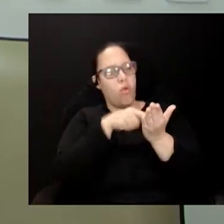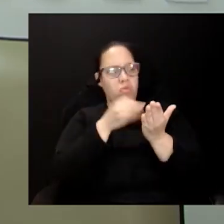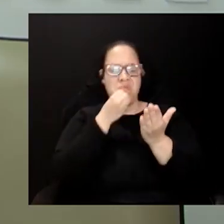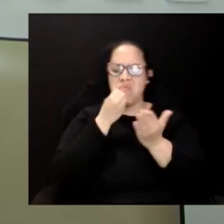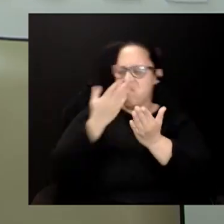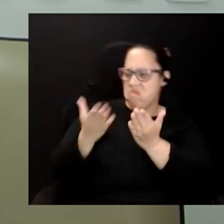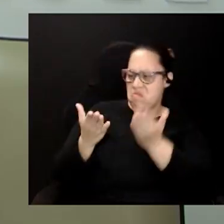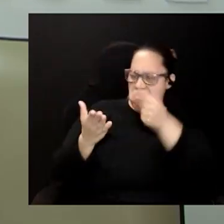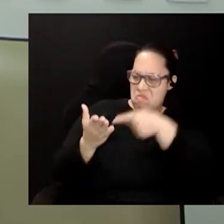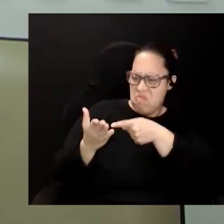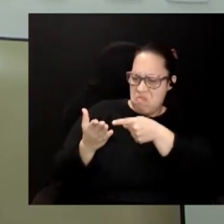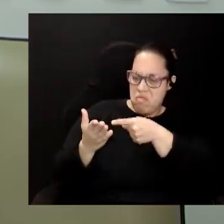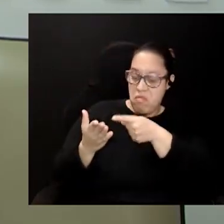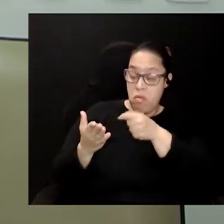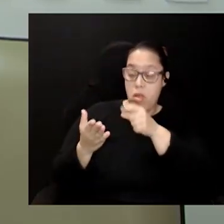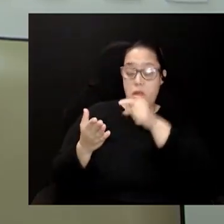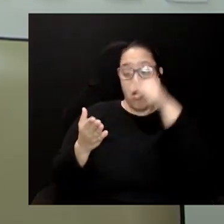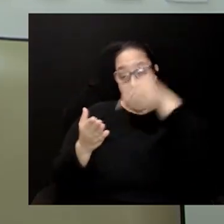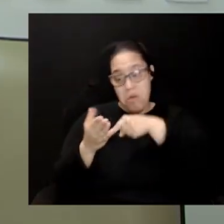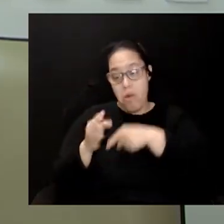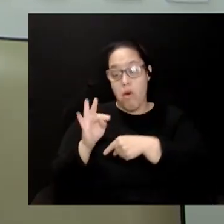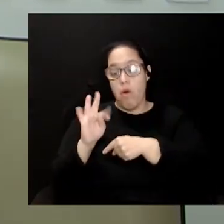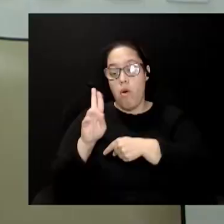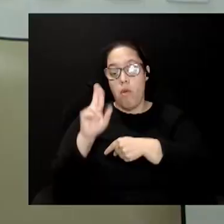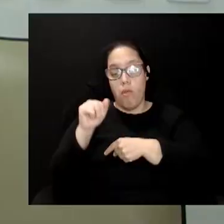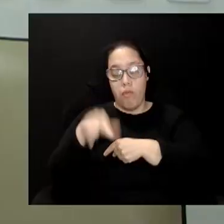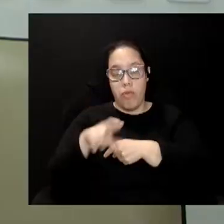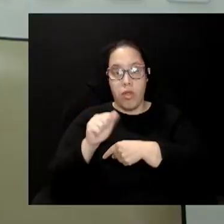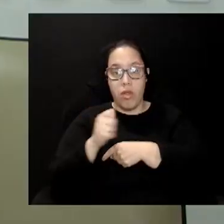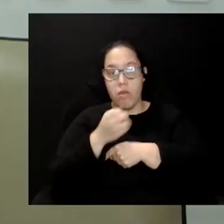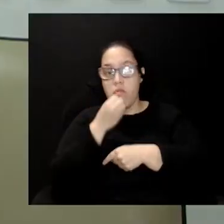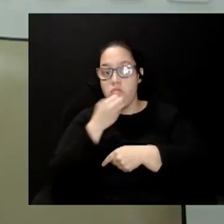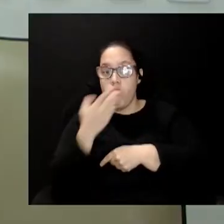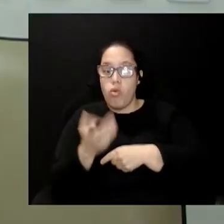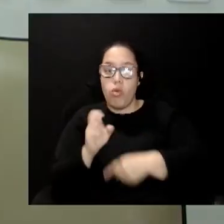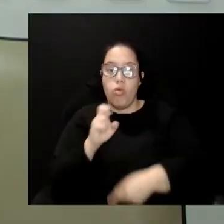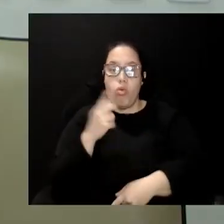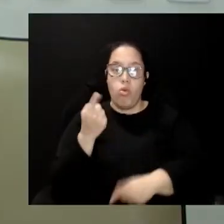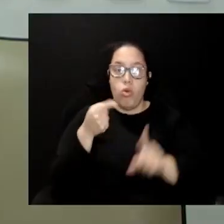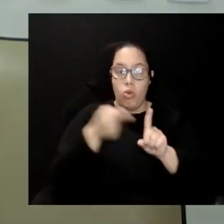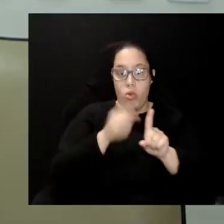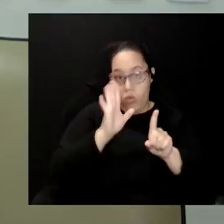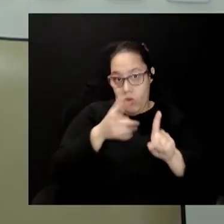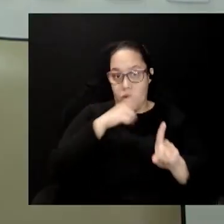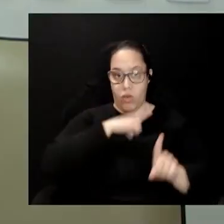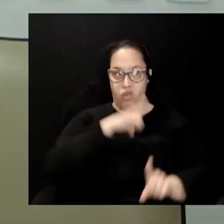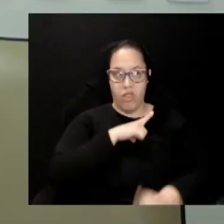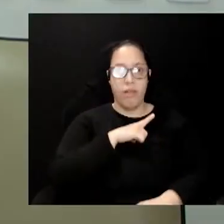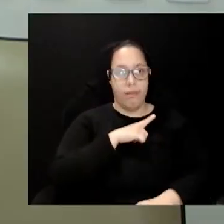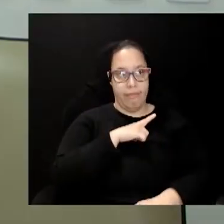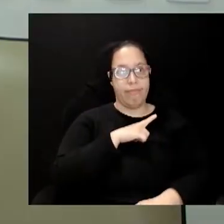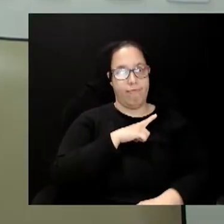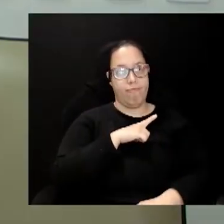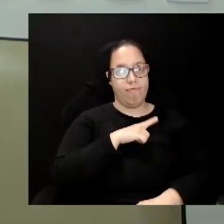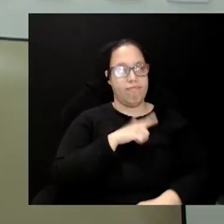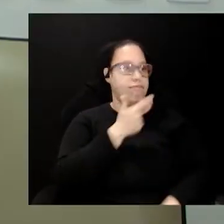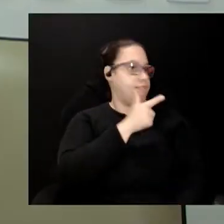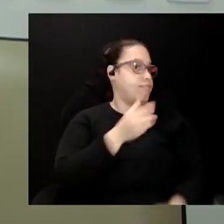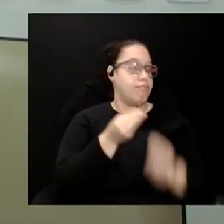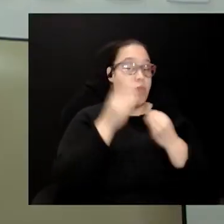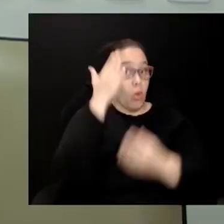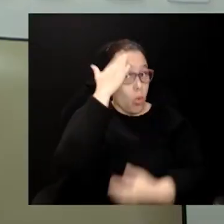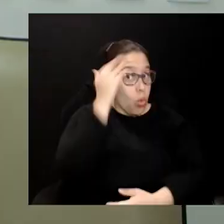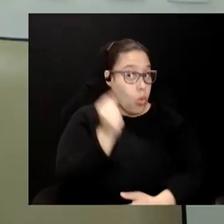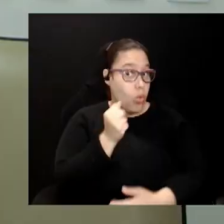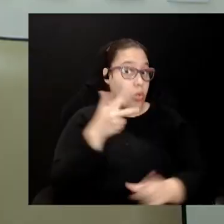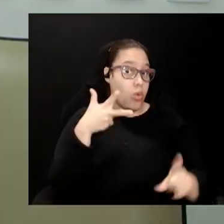do Butantan, ela tem tanta eficácia quanto a que já está no mercado. Então, não tem como saber a vacina que está